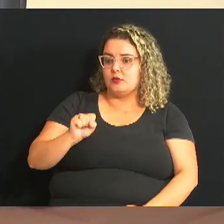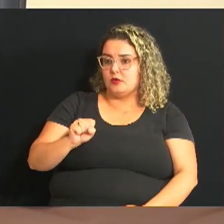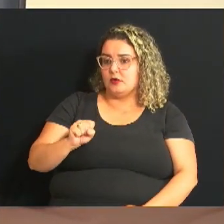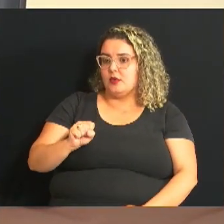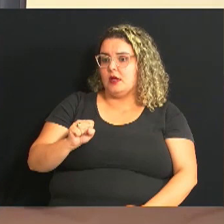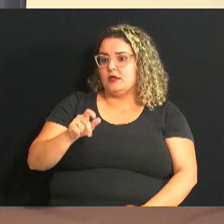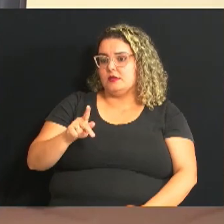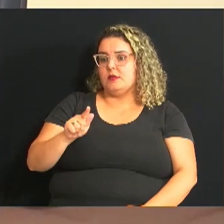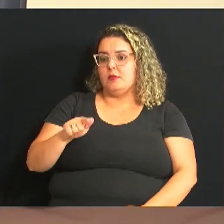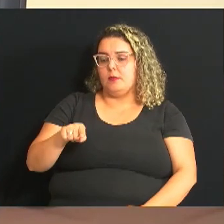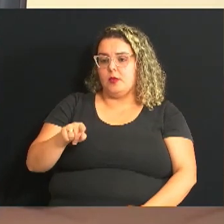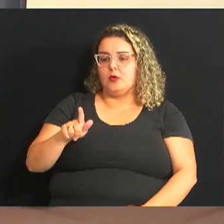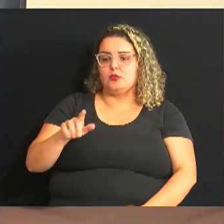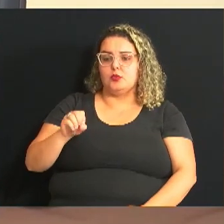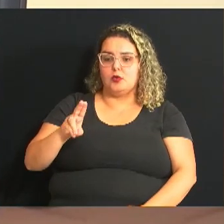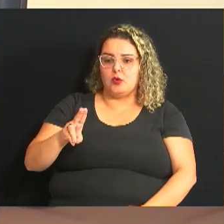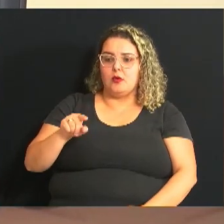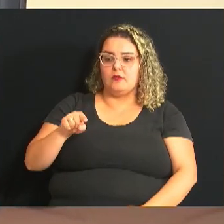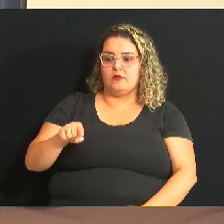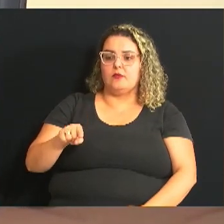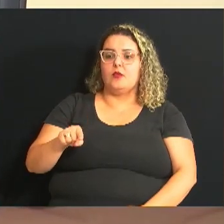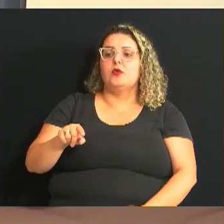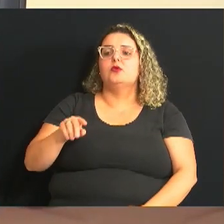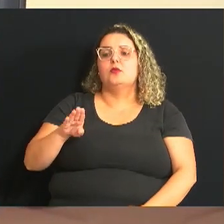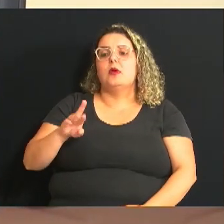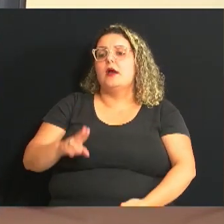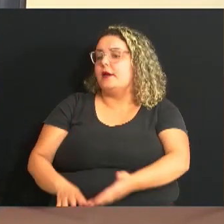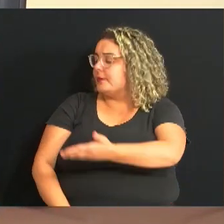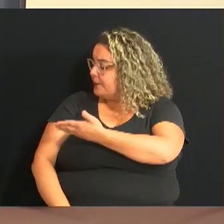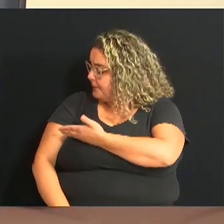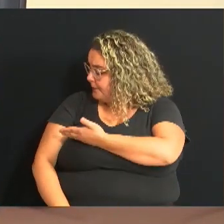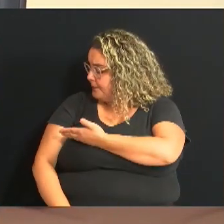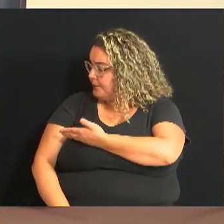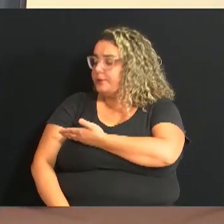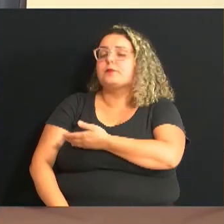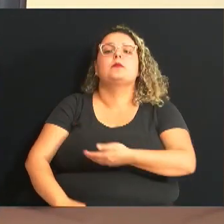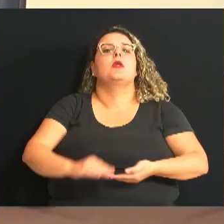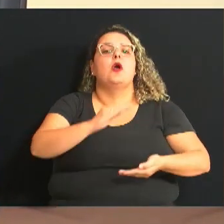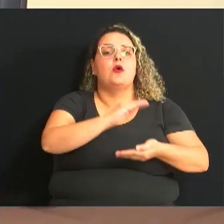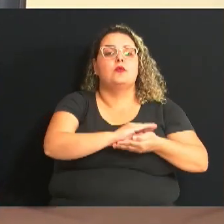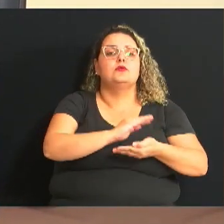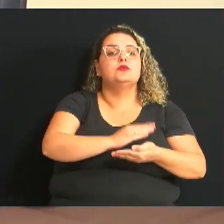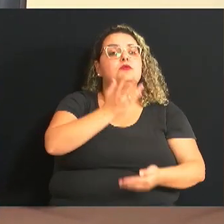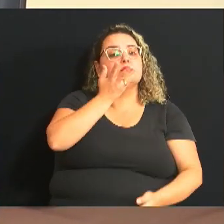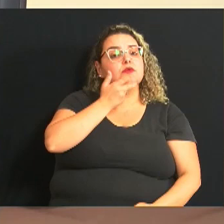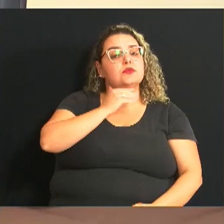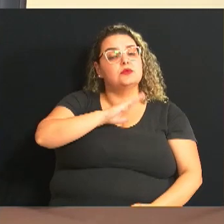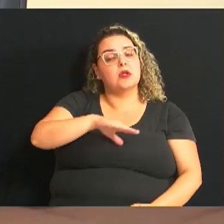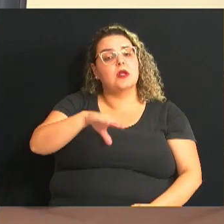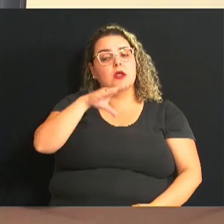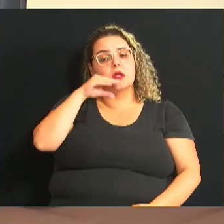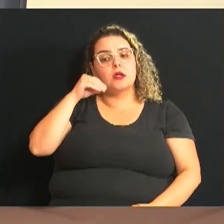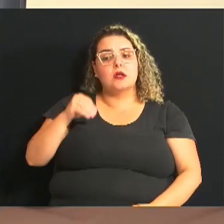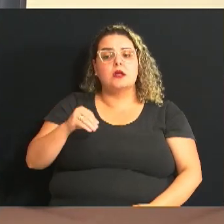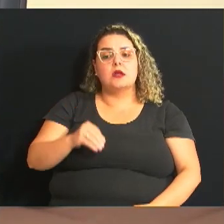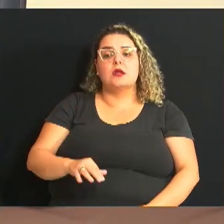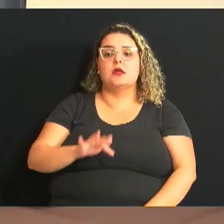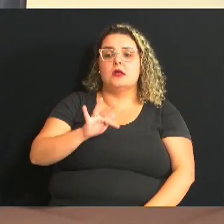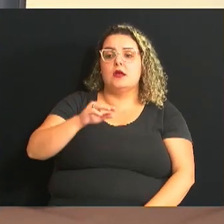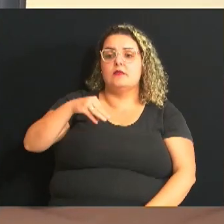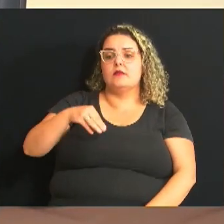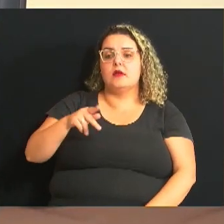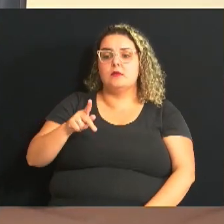fmdca.campinas.sp.gov.br, caso você queira fazer a destinação para o Fundo Municipal da Criança e do Adolescente, e FMPIC, que é o